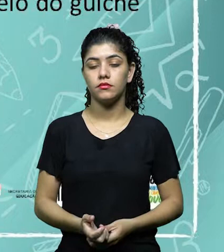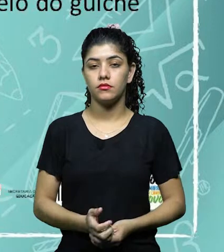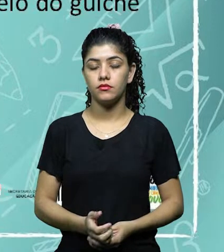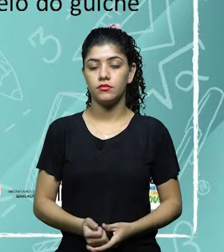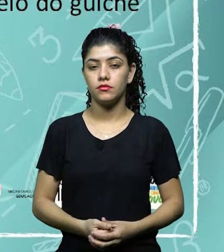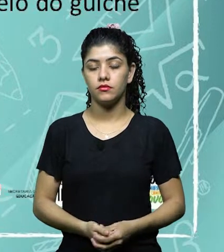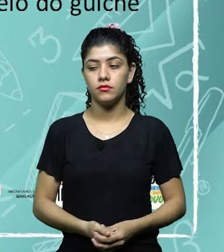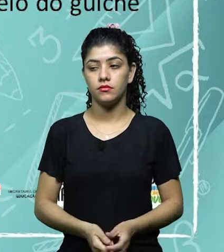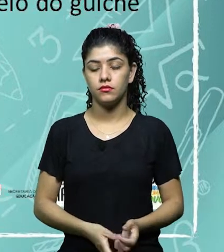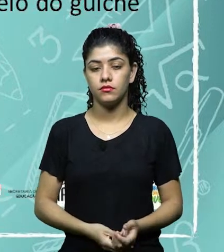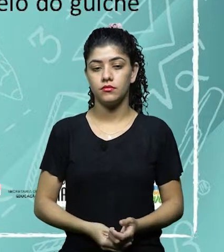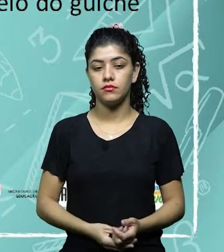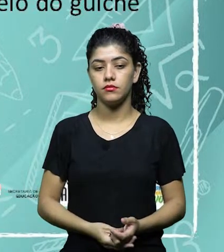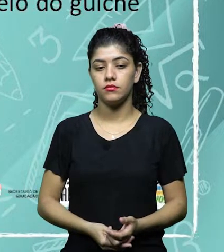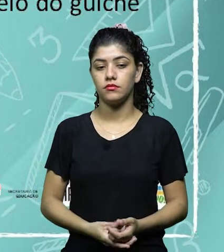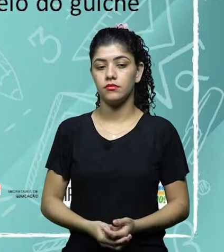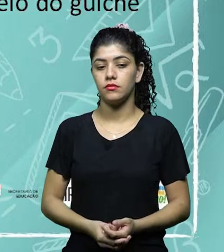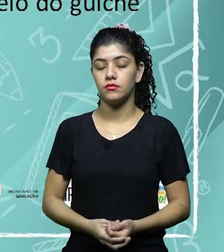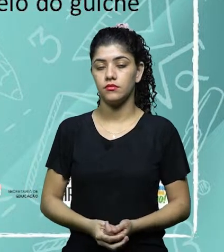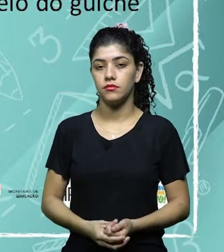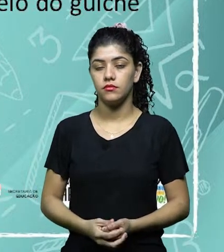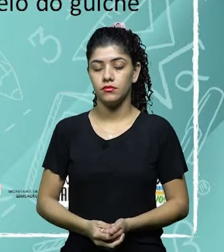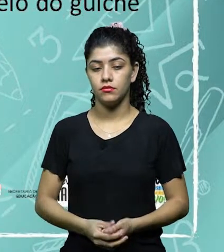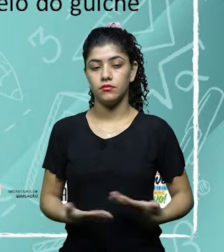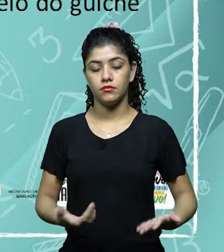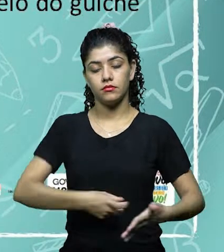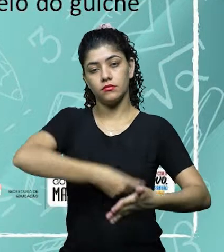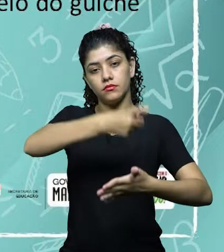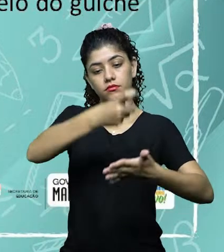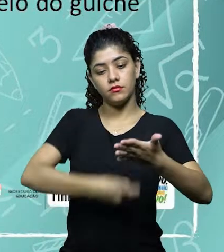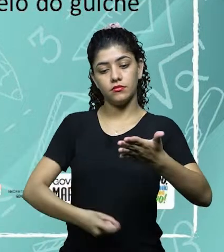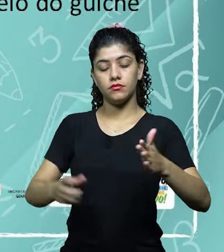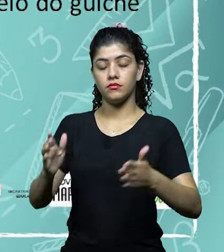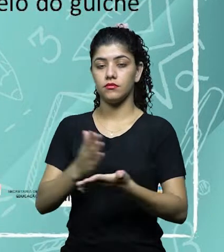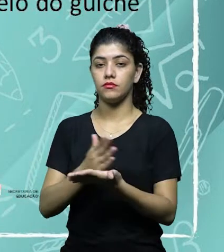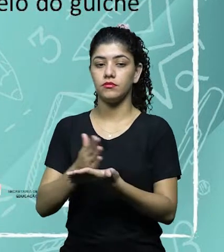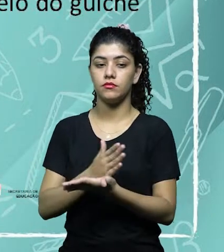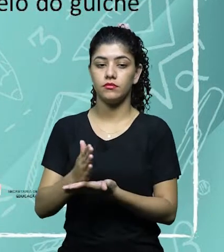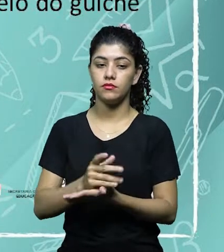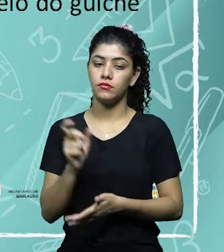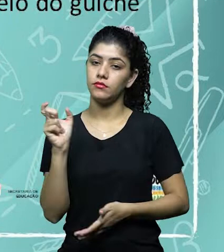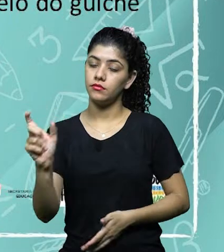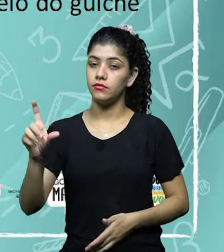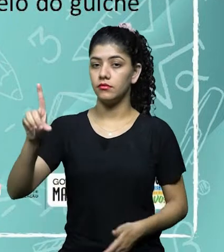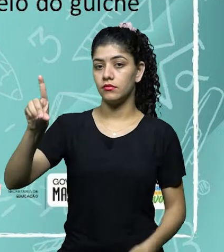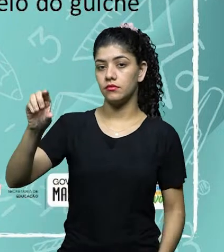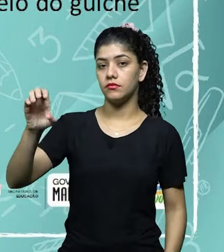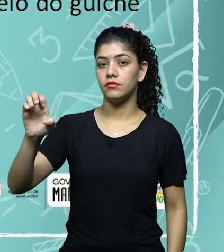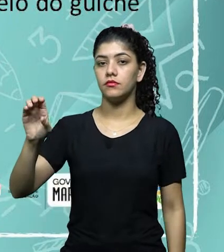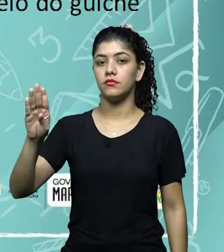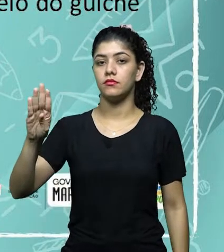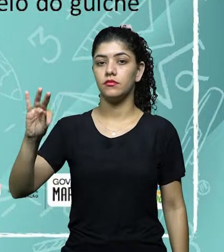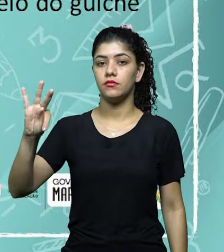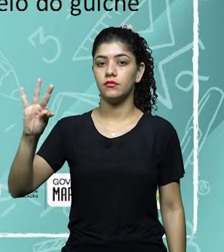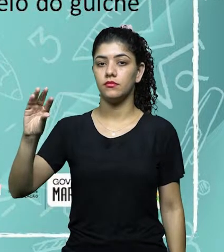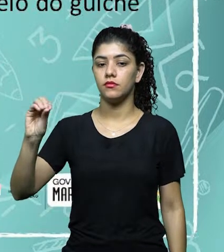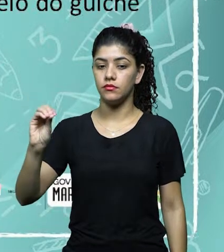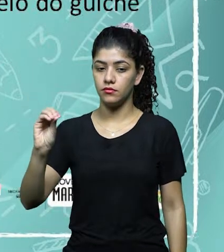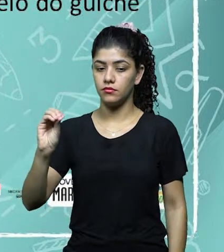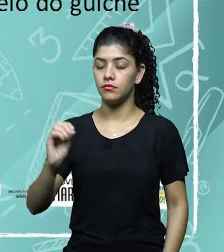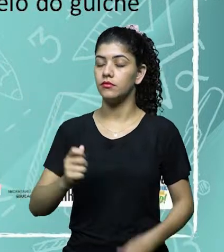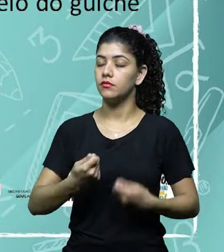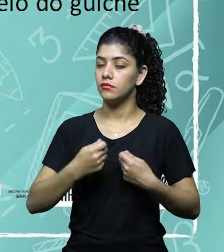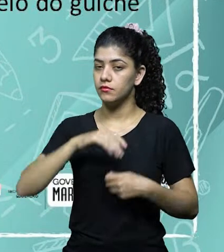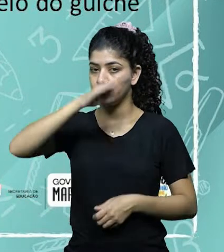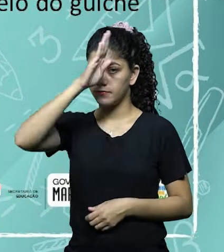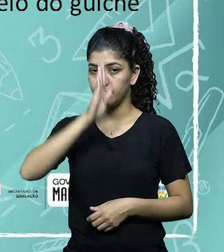temos uma lista com alguns serviços gratuitos, Cartão de débito. Então você pode solicitar no banco um cartão de